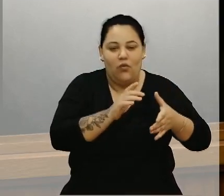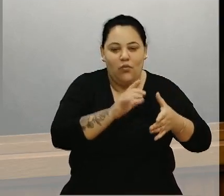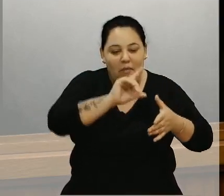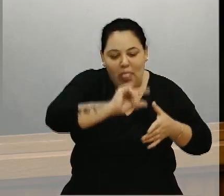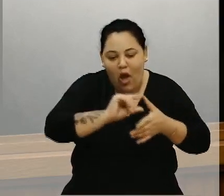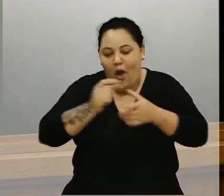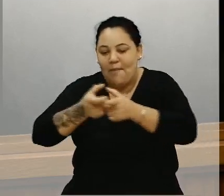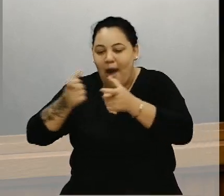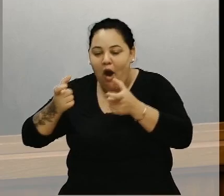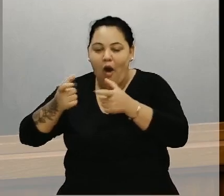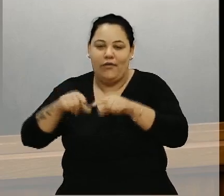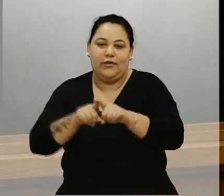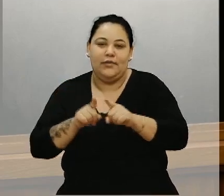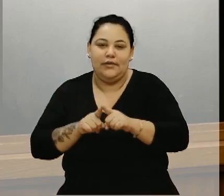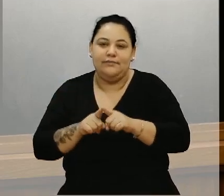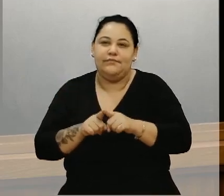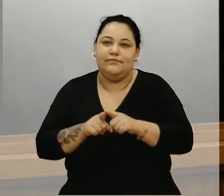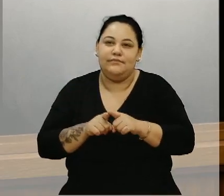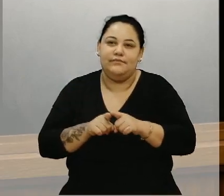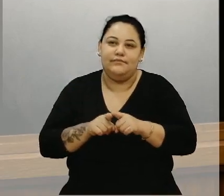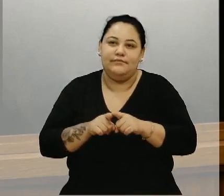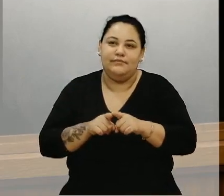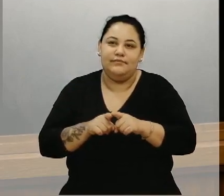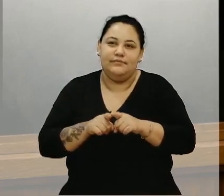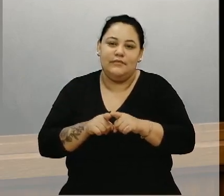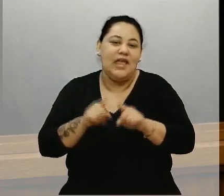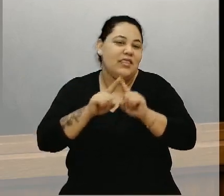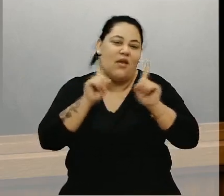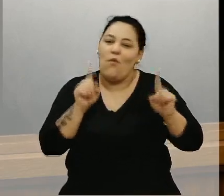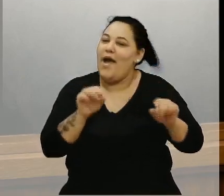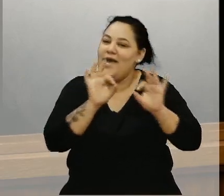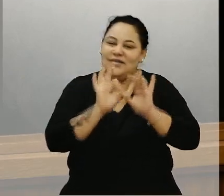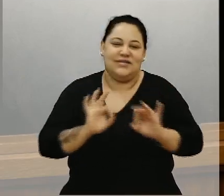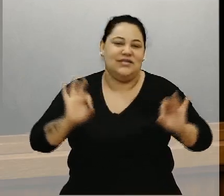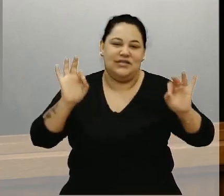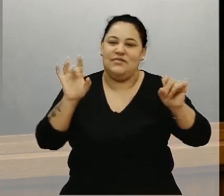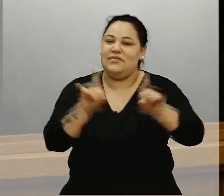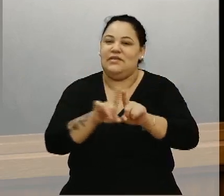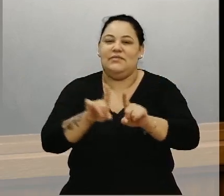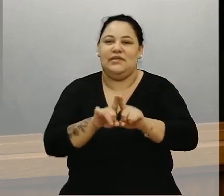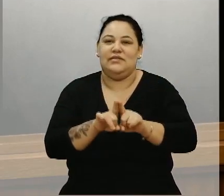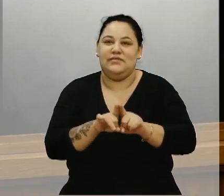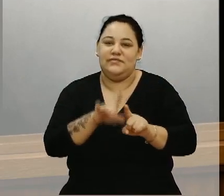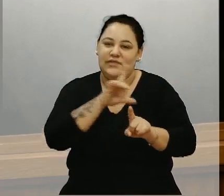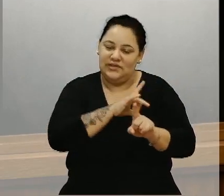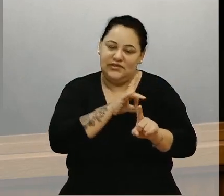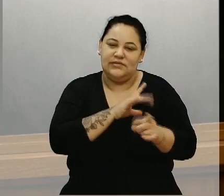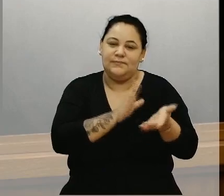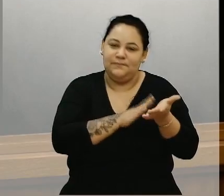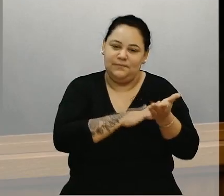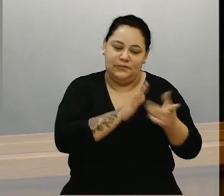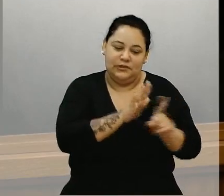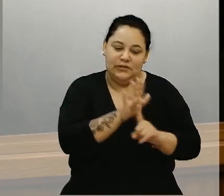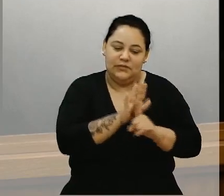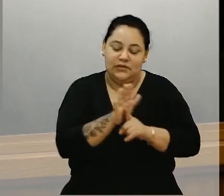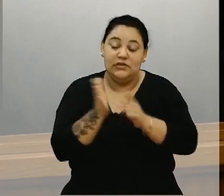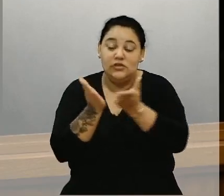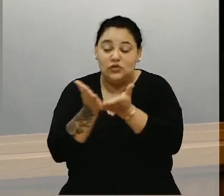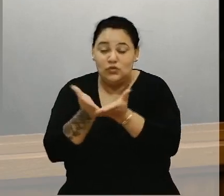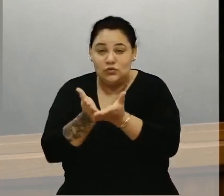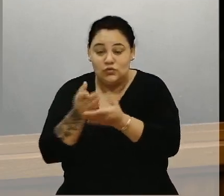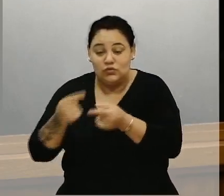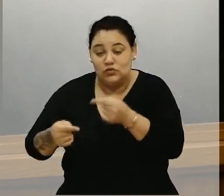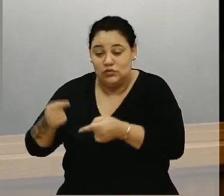então não vai ser uma coisa simples também, isso vai demandar debate, estudo, e